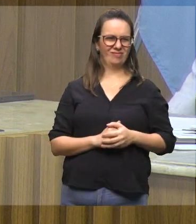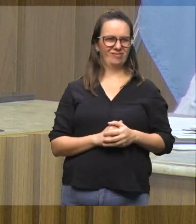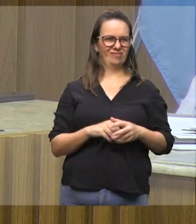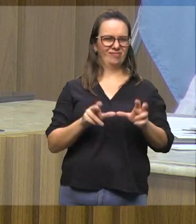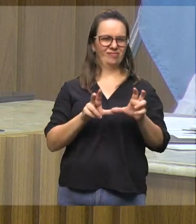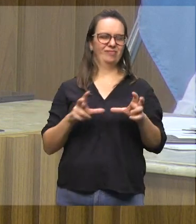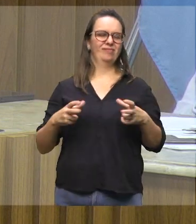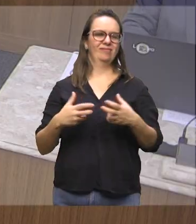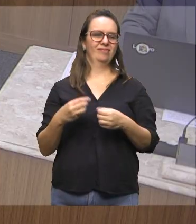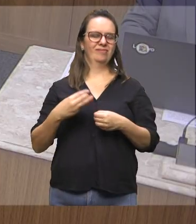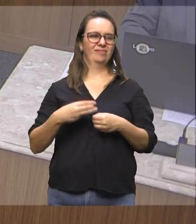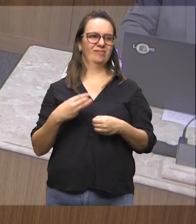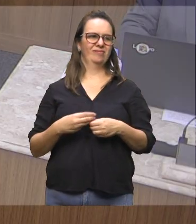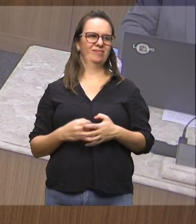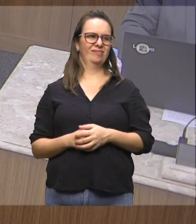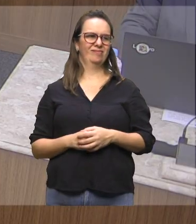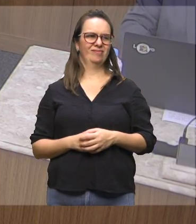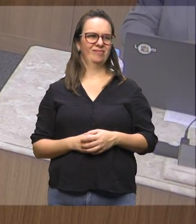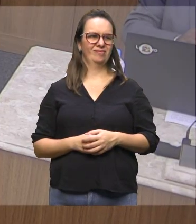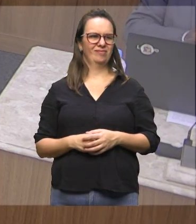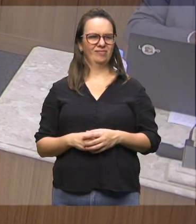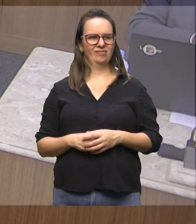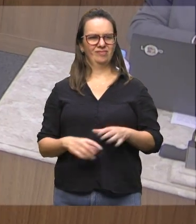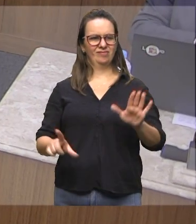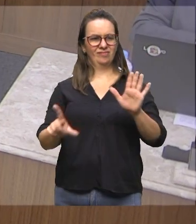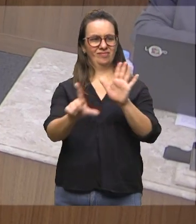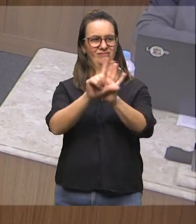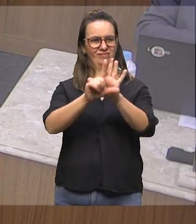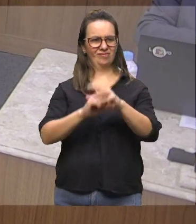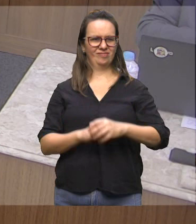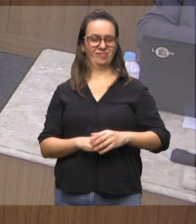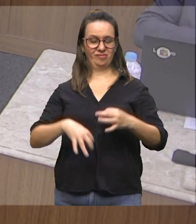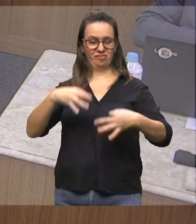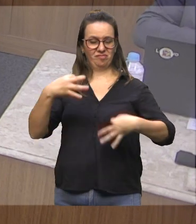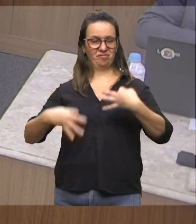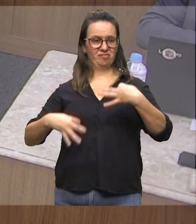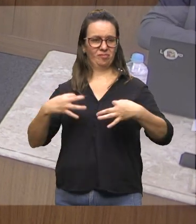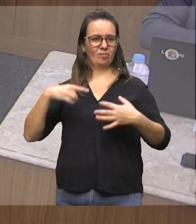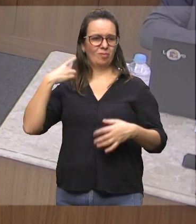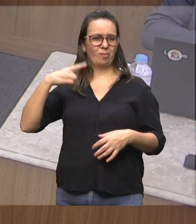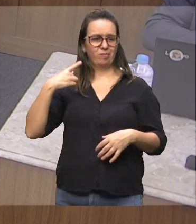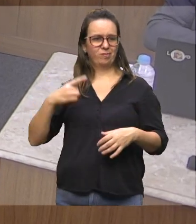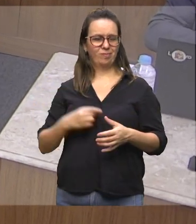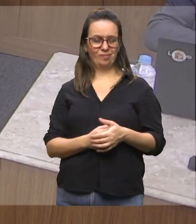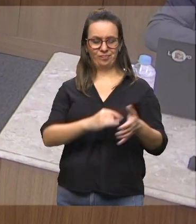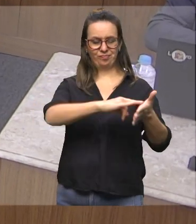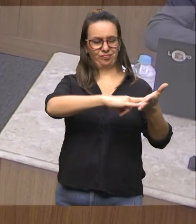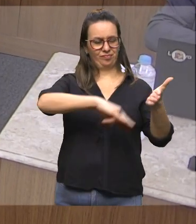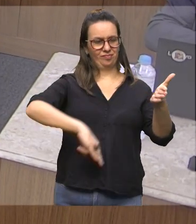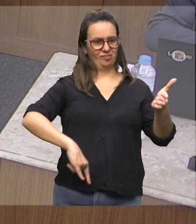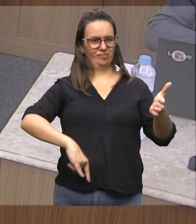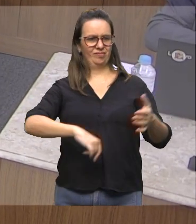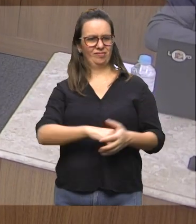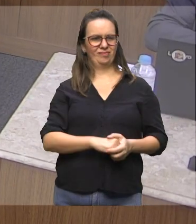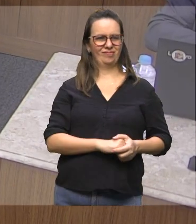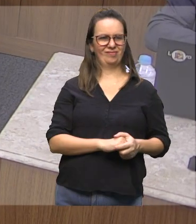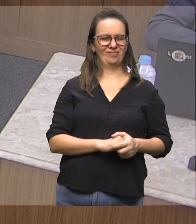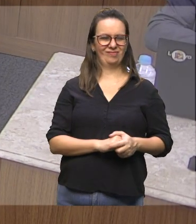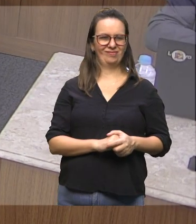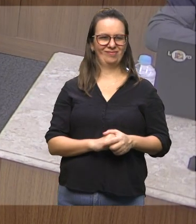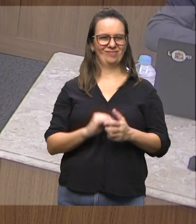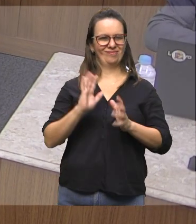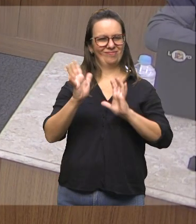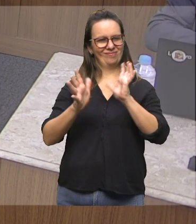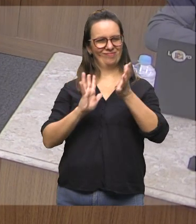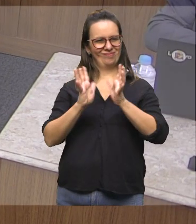Municipal. O setor legislativo, o jurídico, o protocolo, as meninas estão ali nas